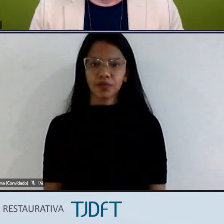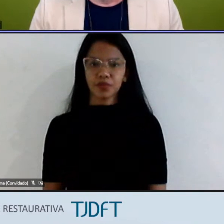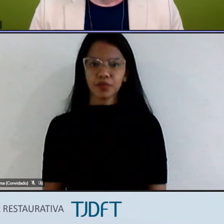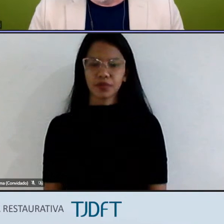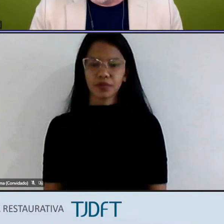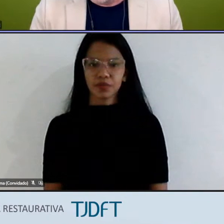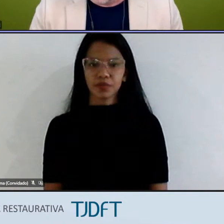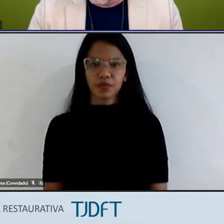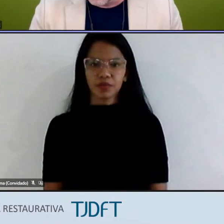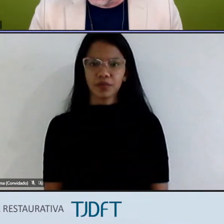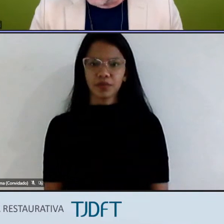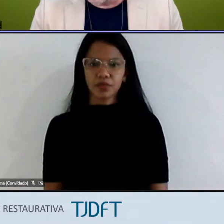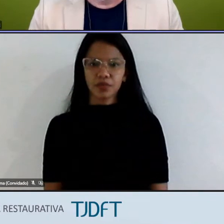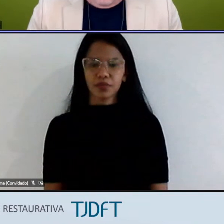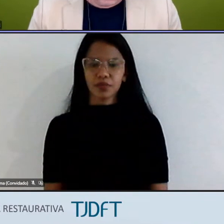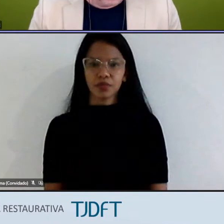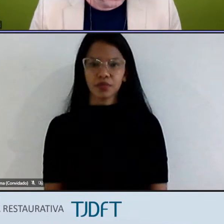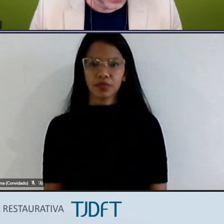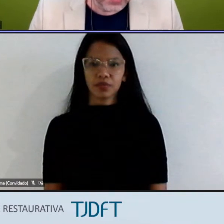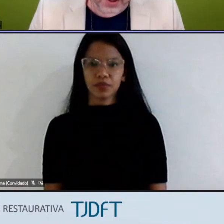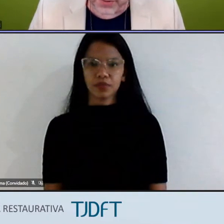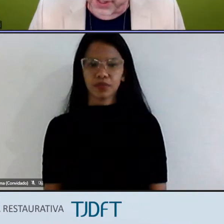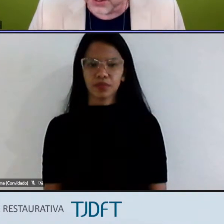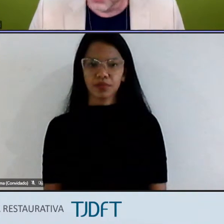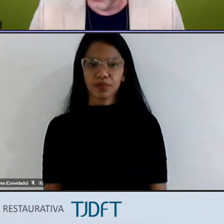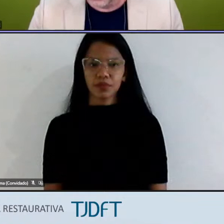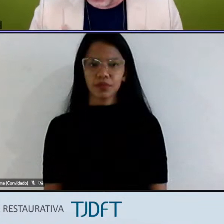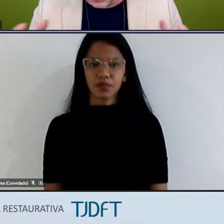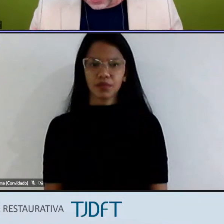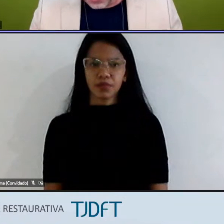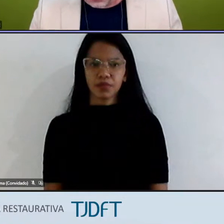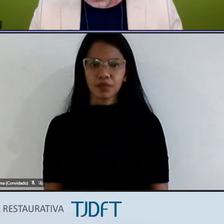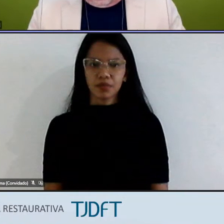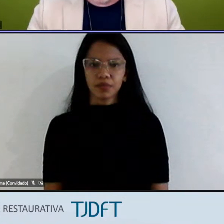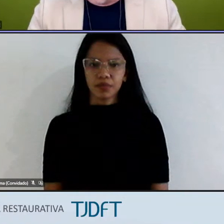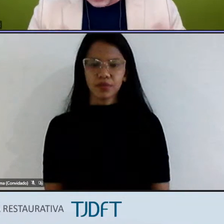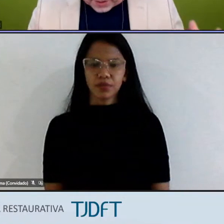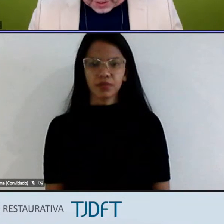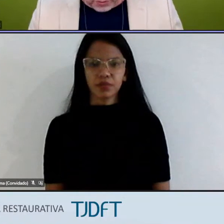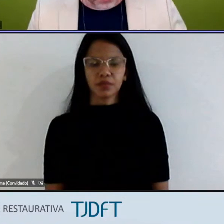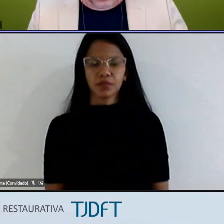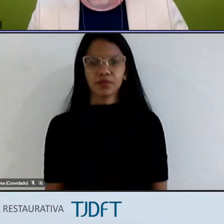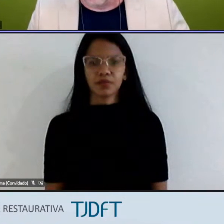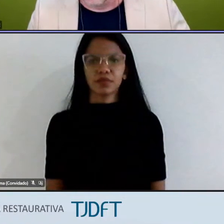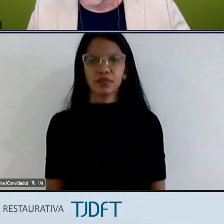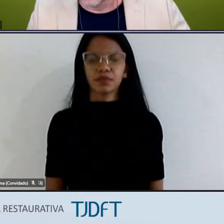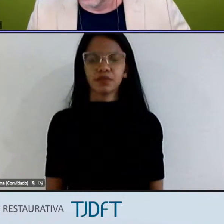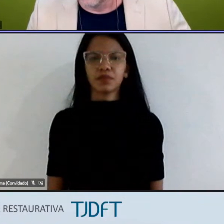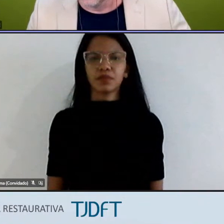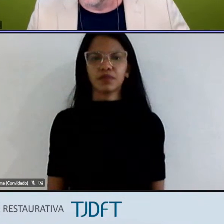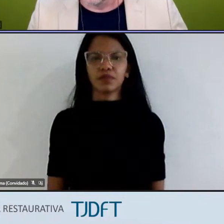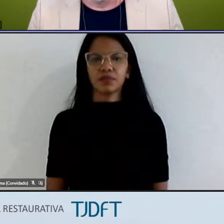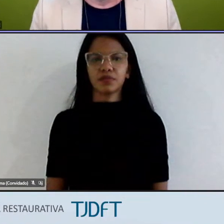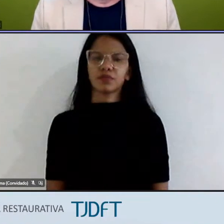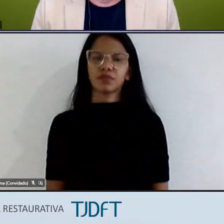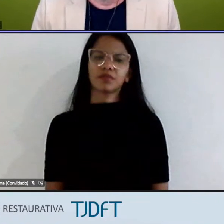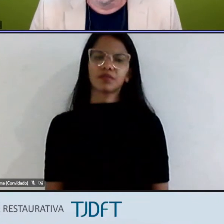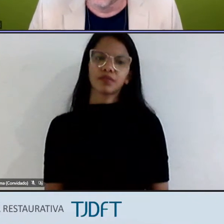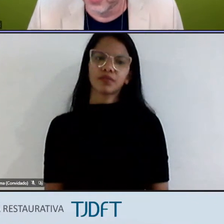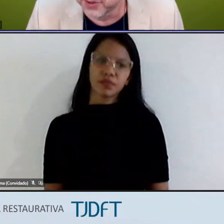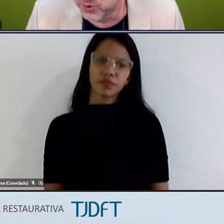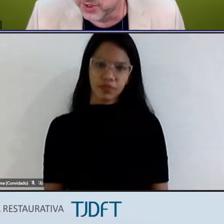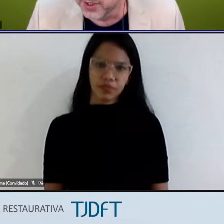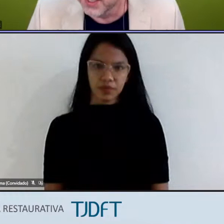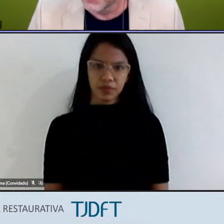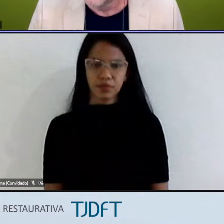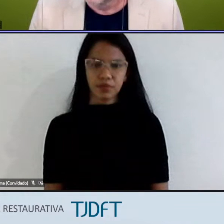self-composition methods, conflict methods. So thank you very much. And she was thanking everyone of this tribunal